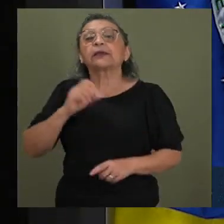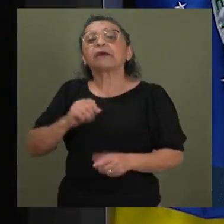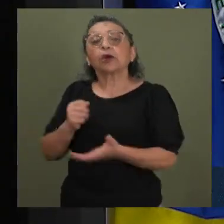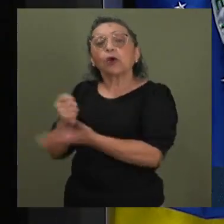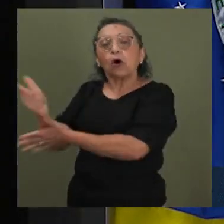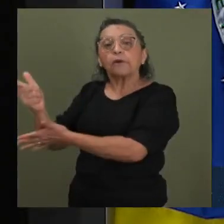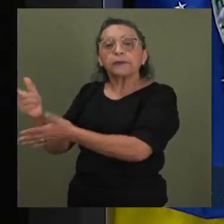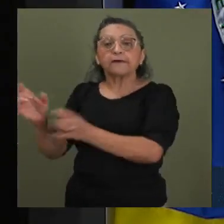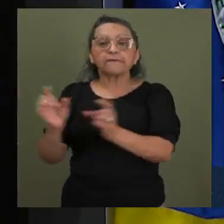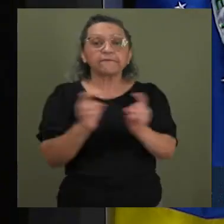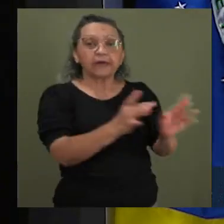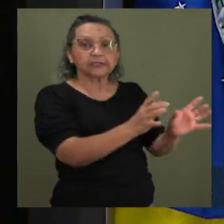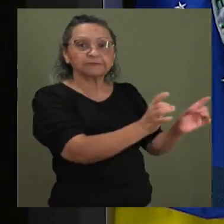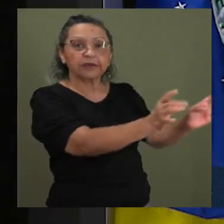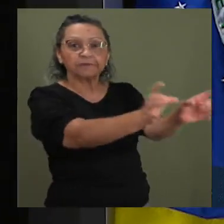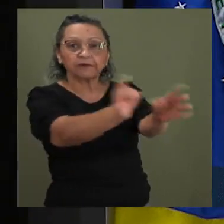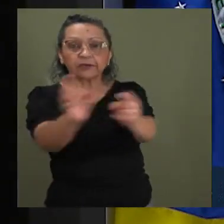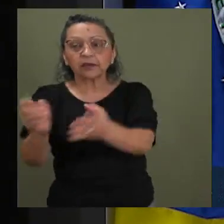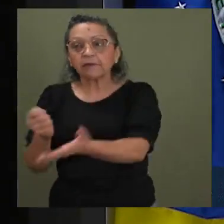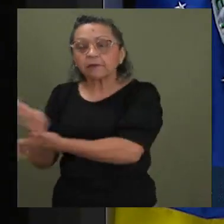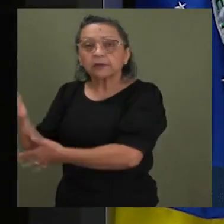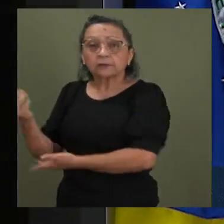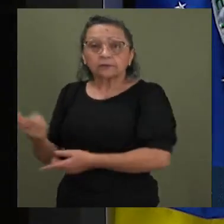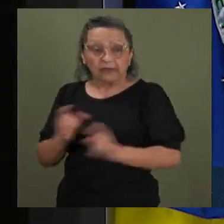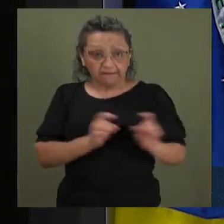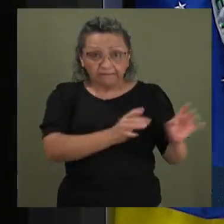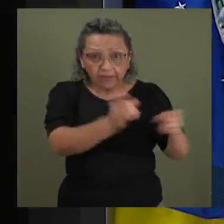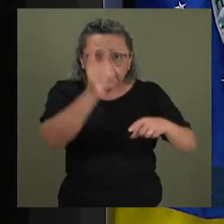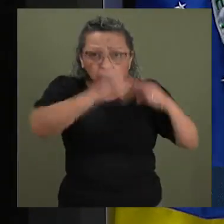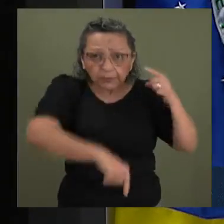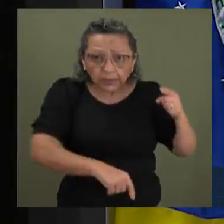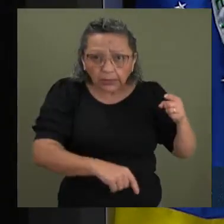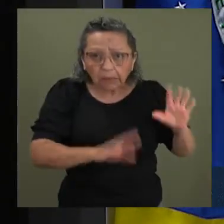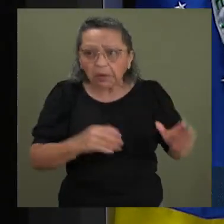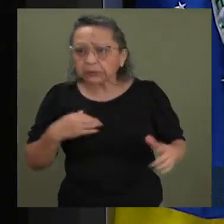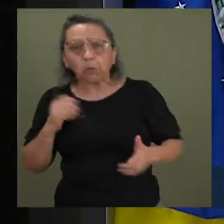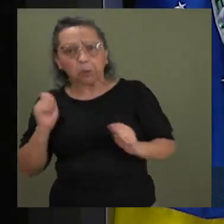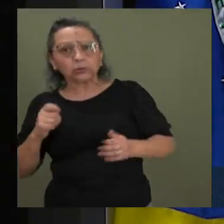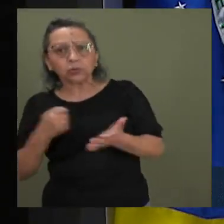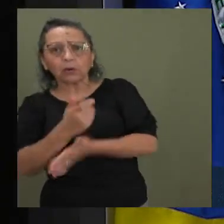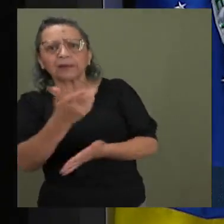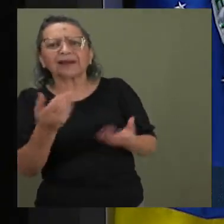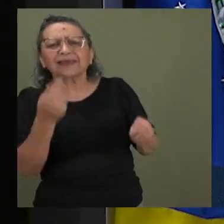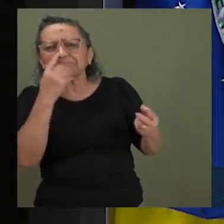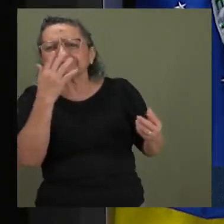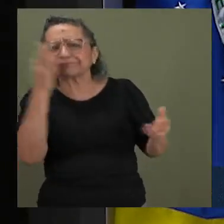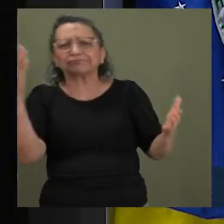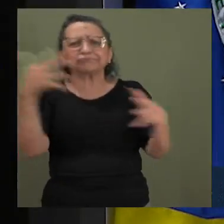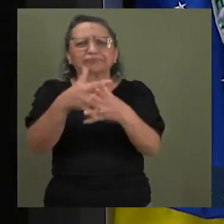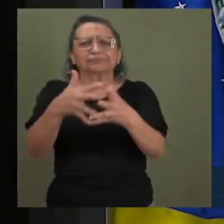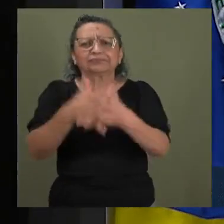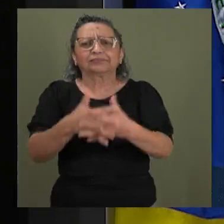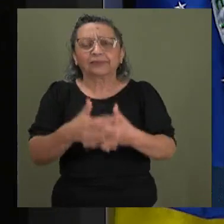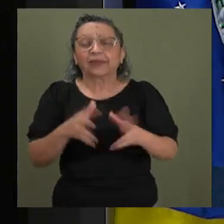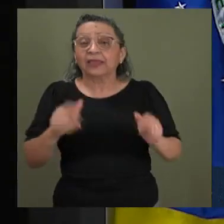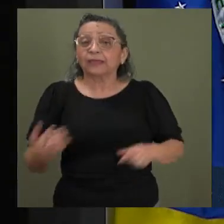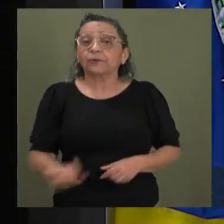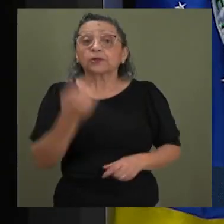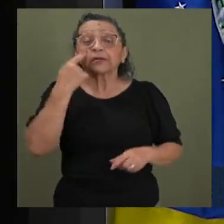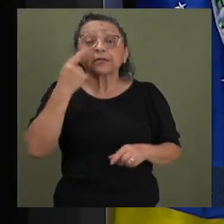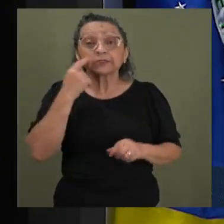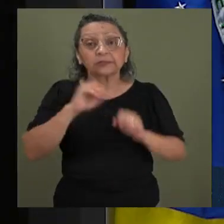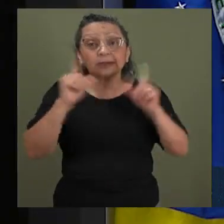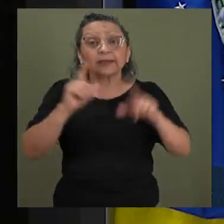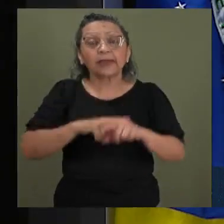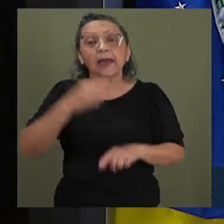tráfico, já que a venda continua a ser proibida. Veja que enorme contradição. É muito importante ressaltar que